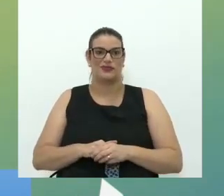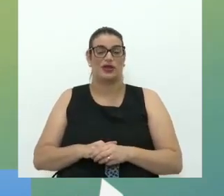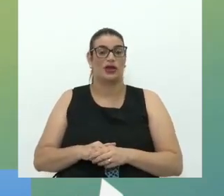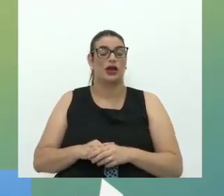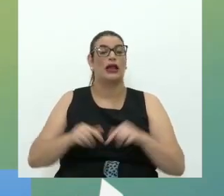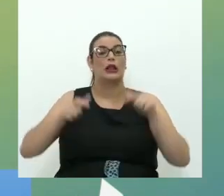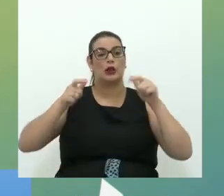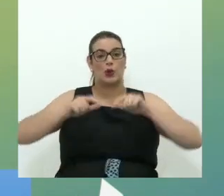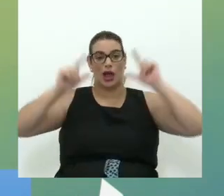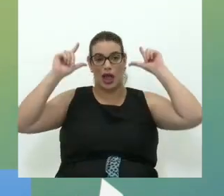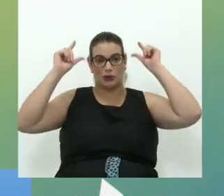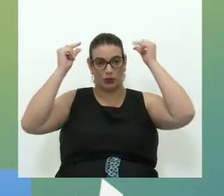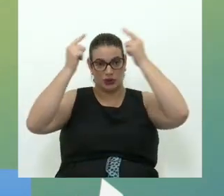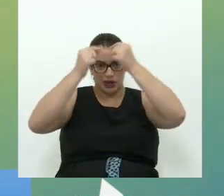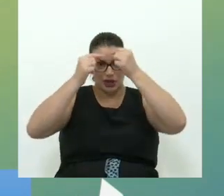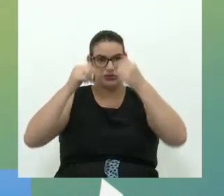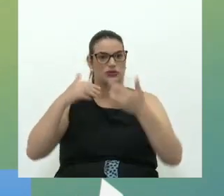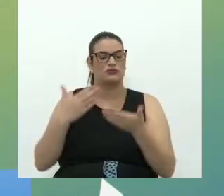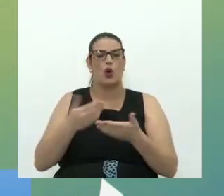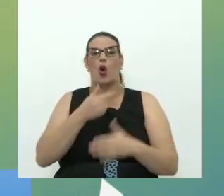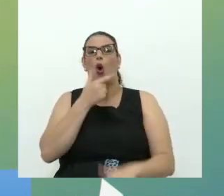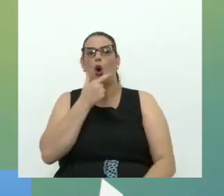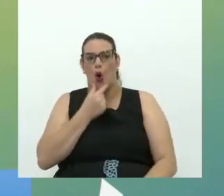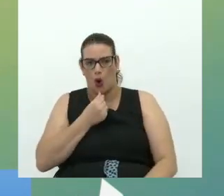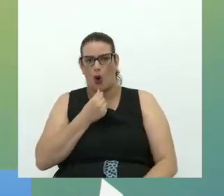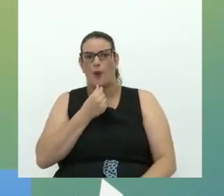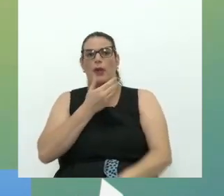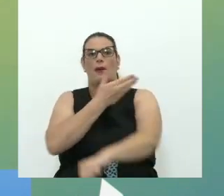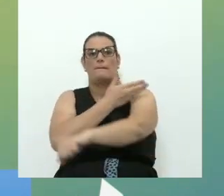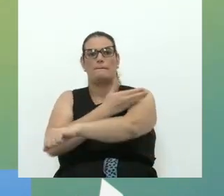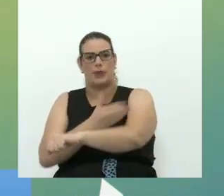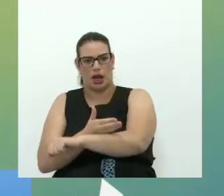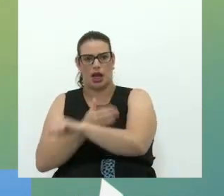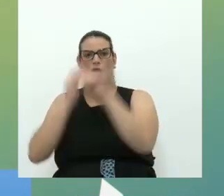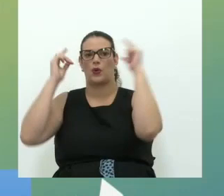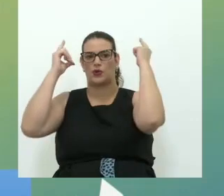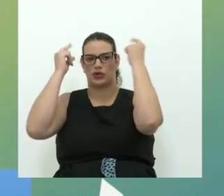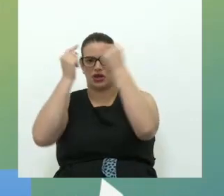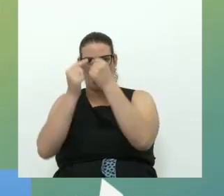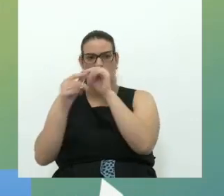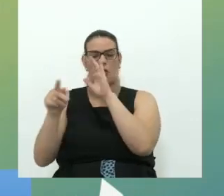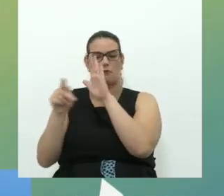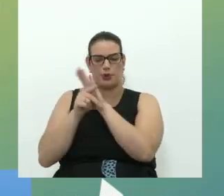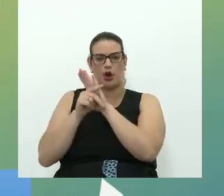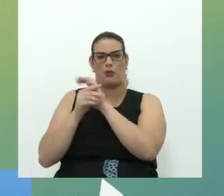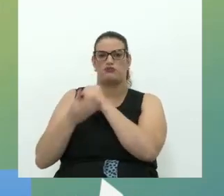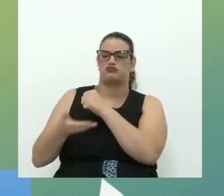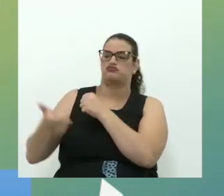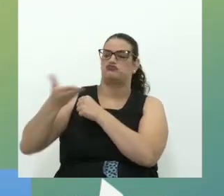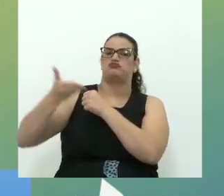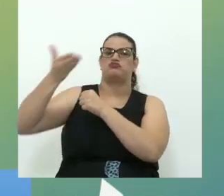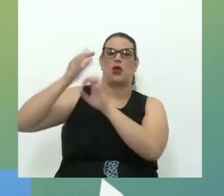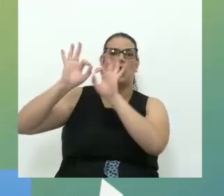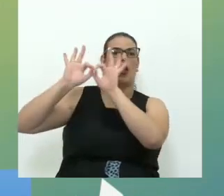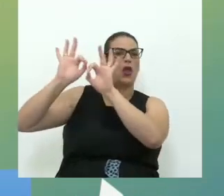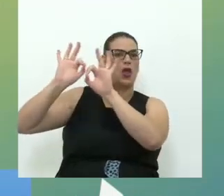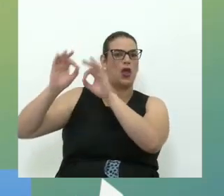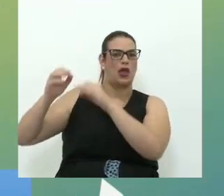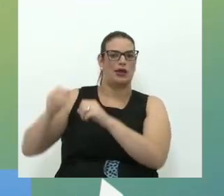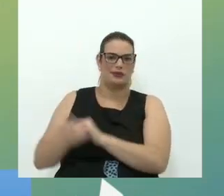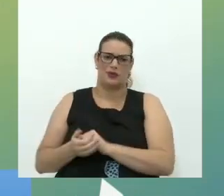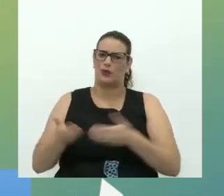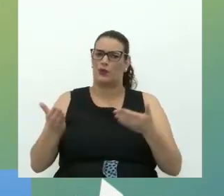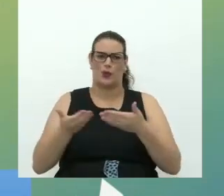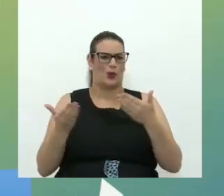Grécia era assim homens brancos gregos de determinada camada social hoje em dia não